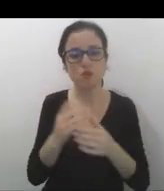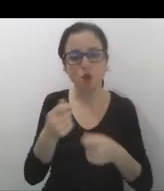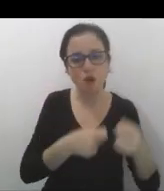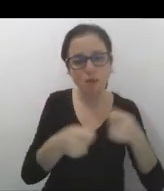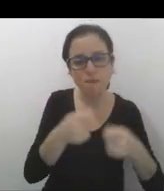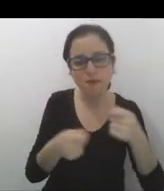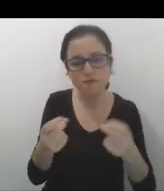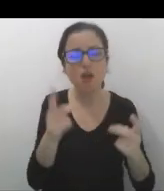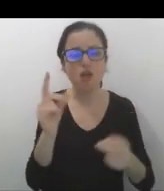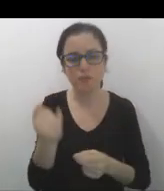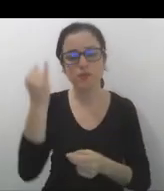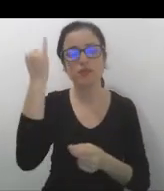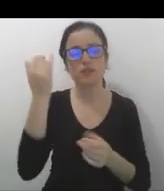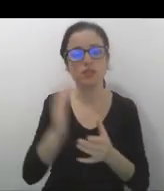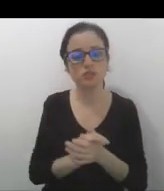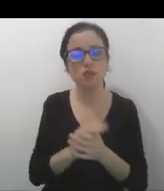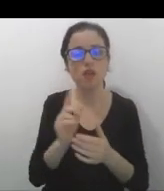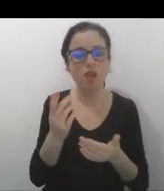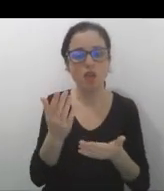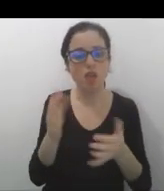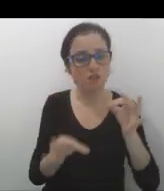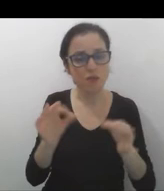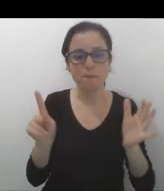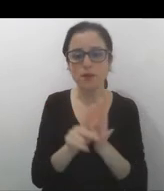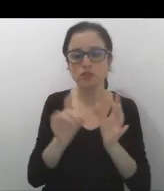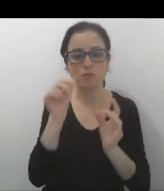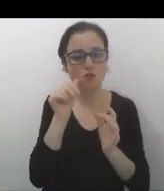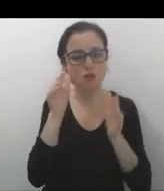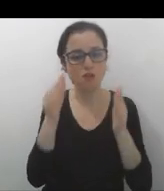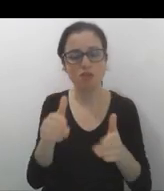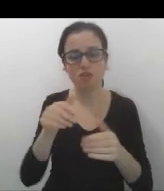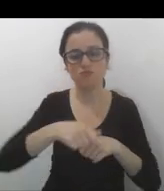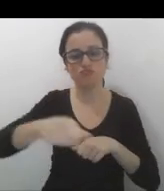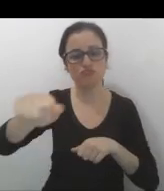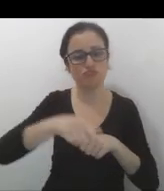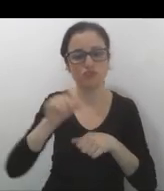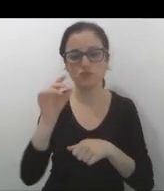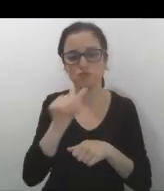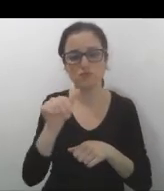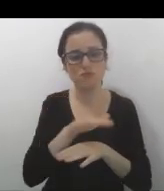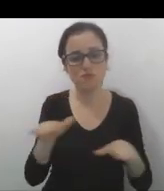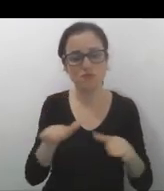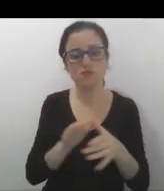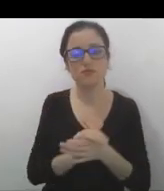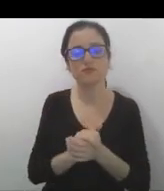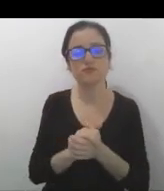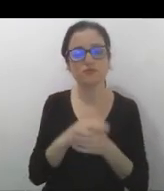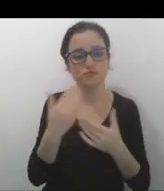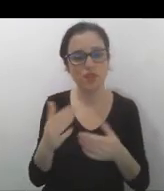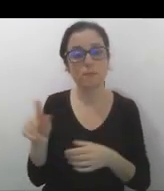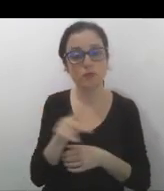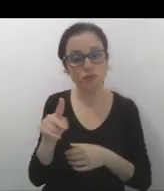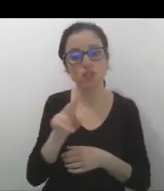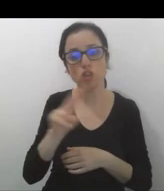profícuo, comercialmente importante, etc., acabou sendo o ateliê justamente feminino, o